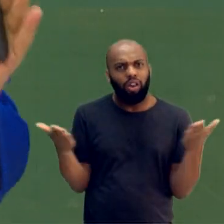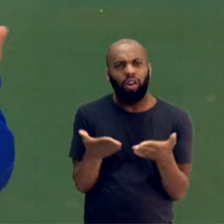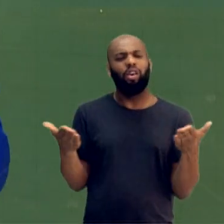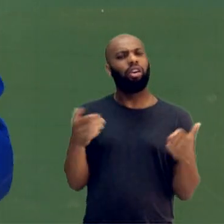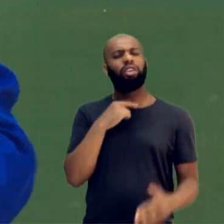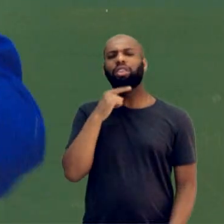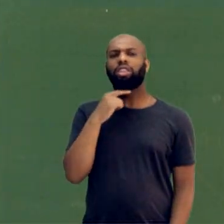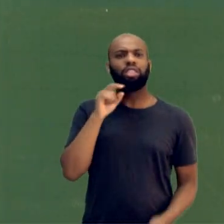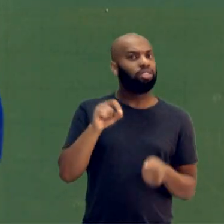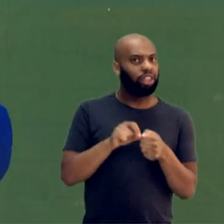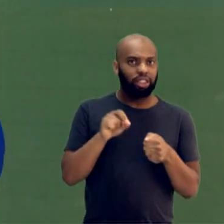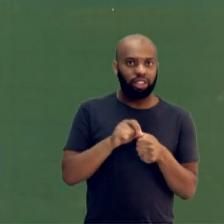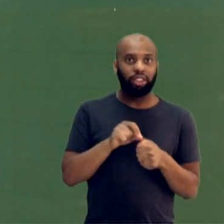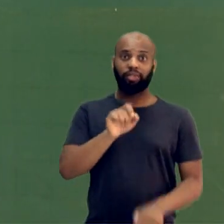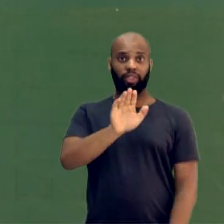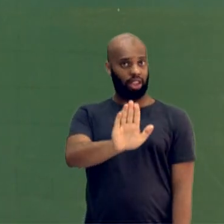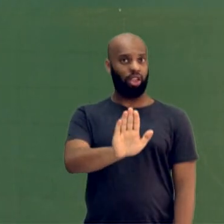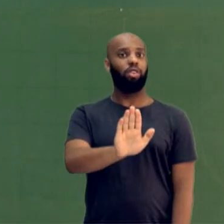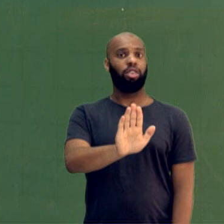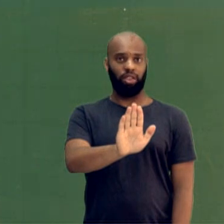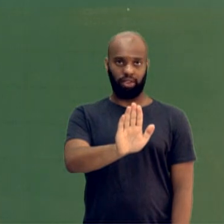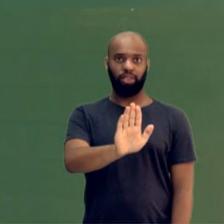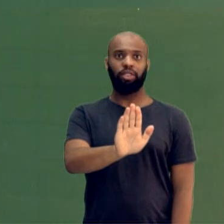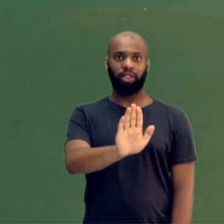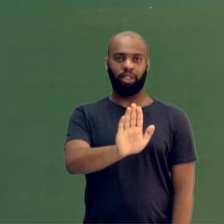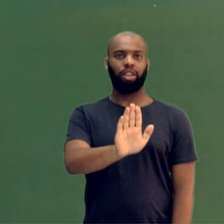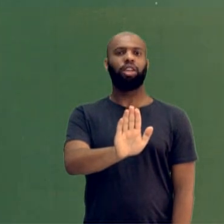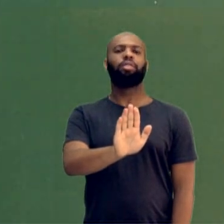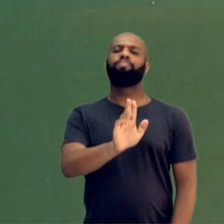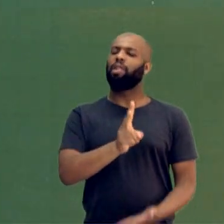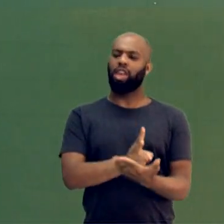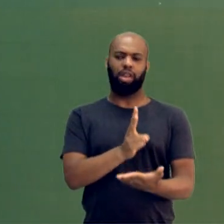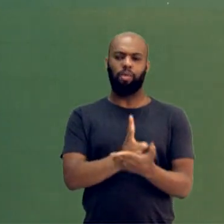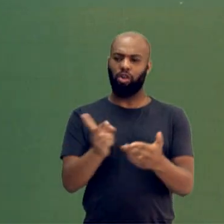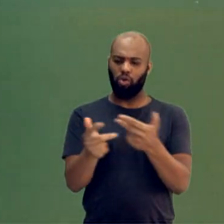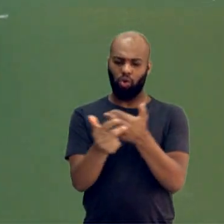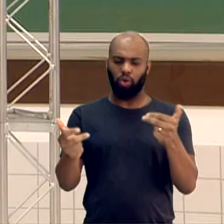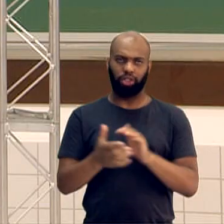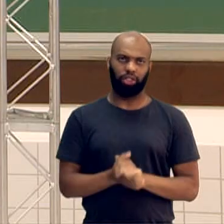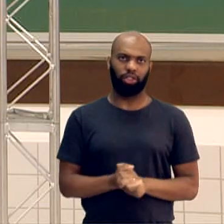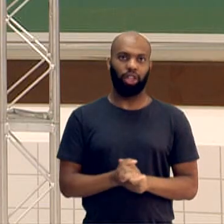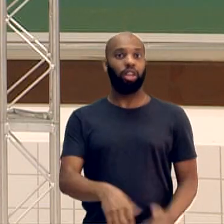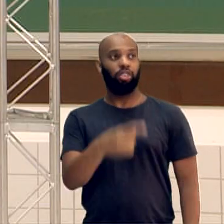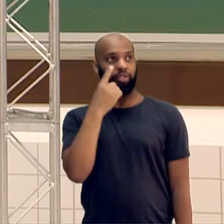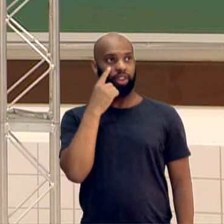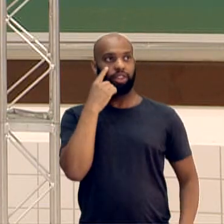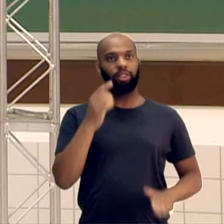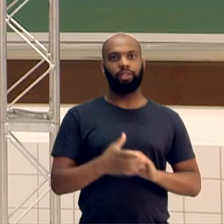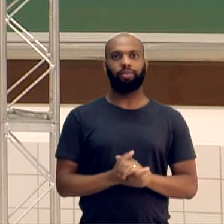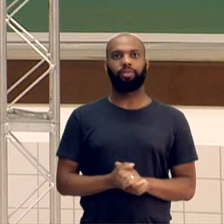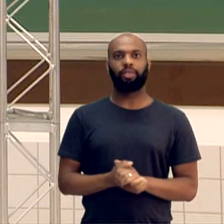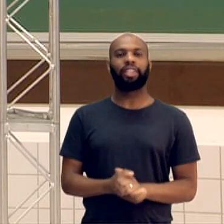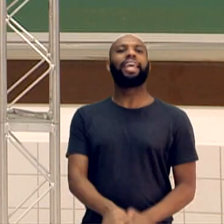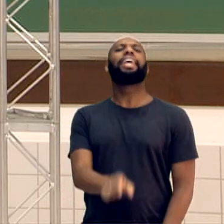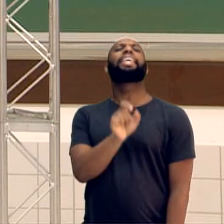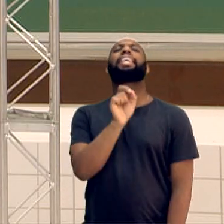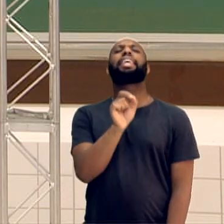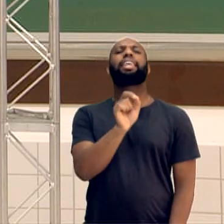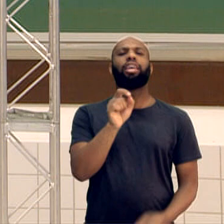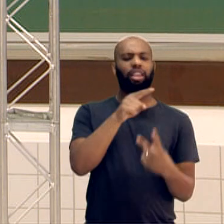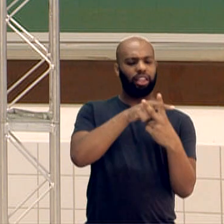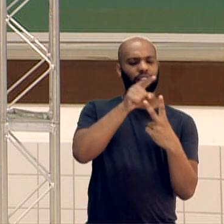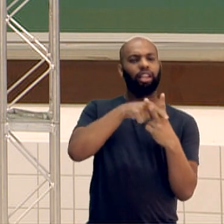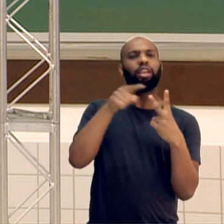não consegui fazer. Não, calma, é a mesma coisa. Observa. Eu tenho aqui, ó, quem é a raiz?